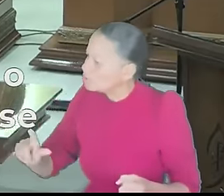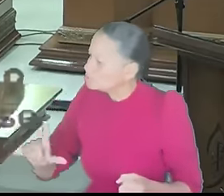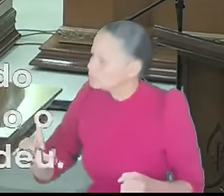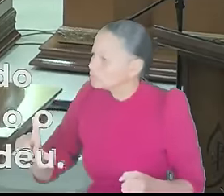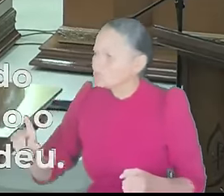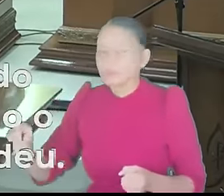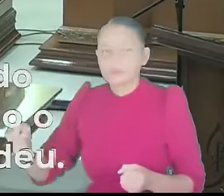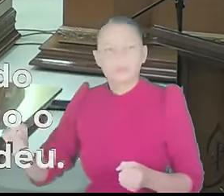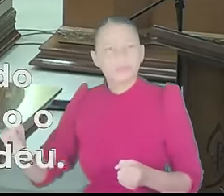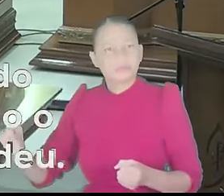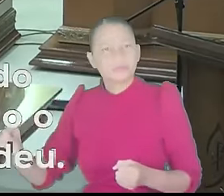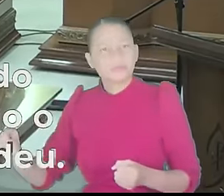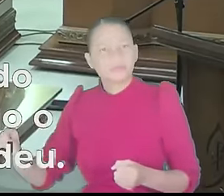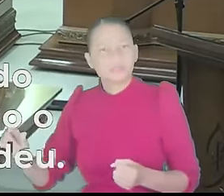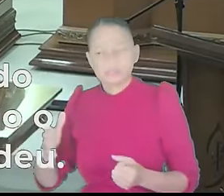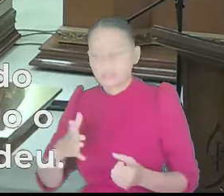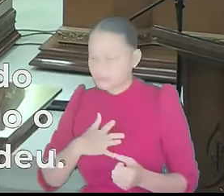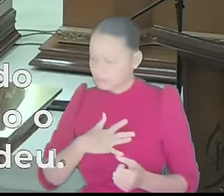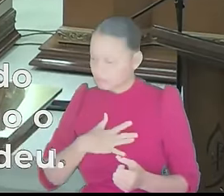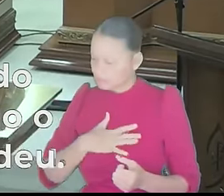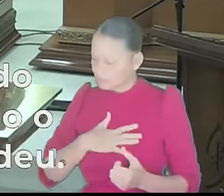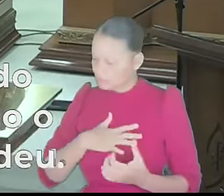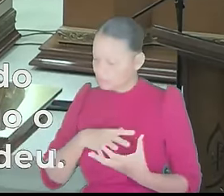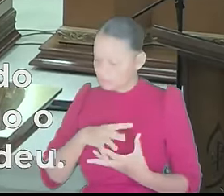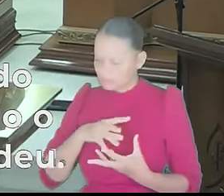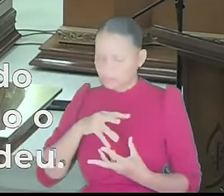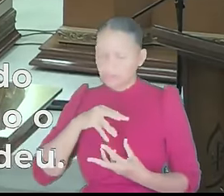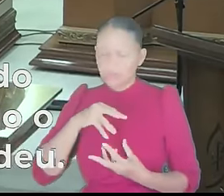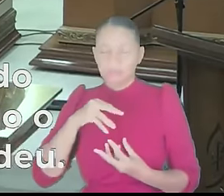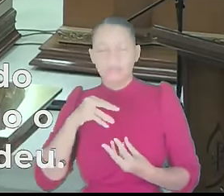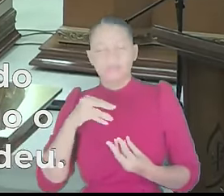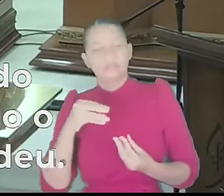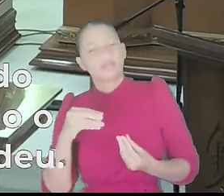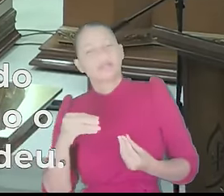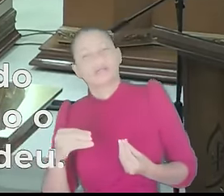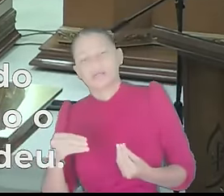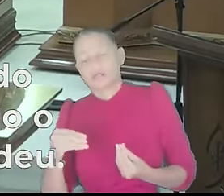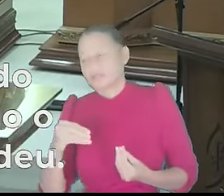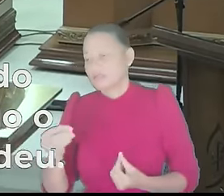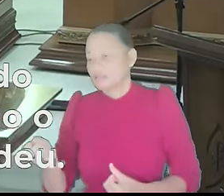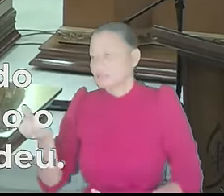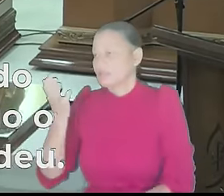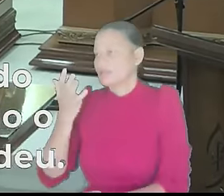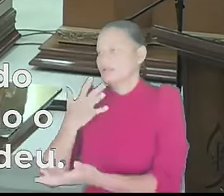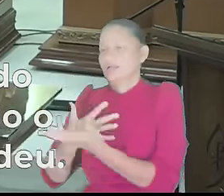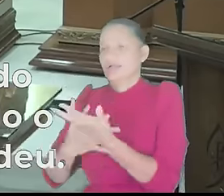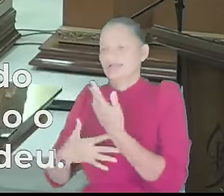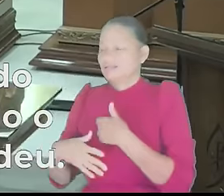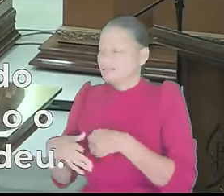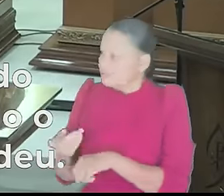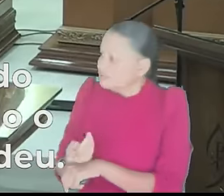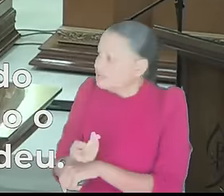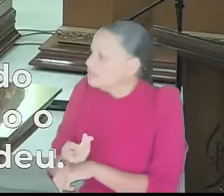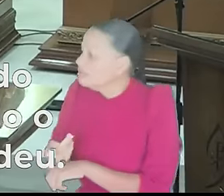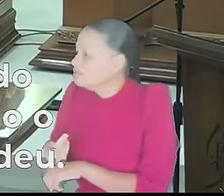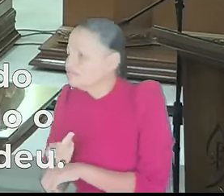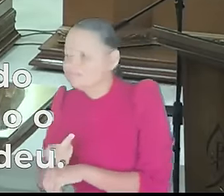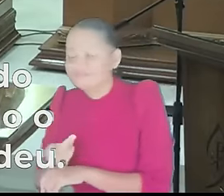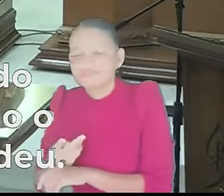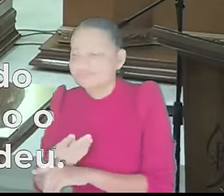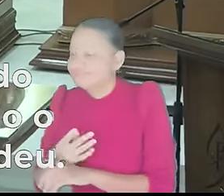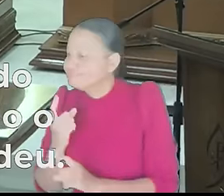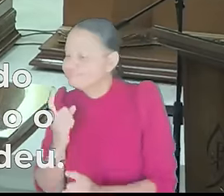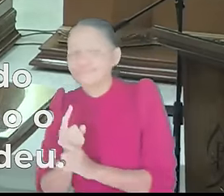ido. A minha alma tinha se derretido quando ele falara. Busquei-o e não o